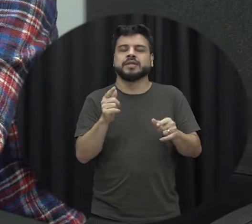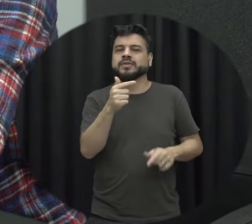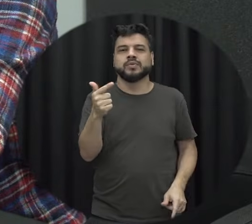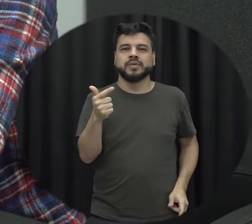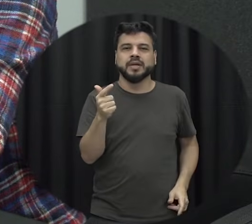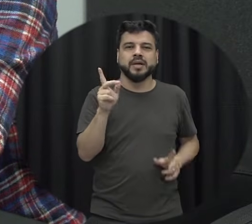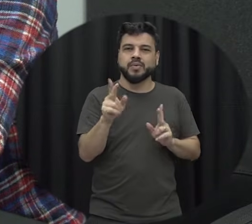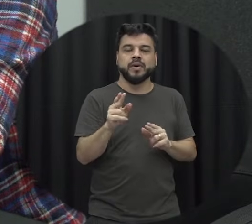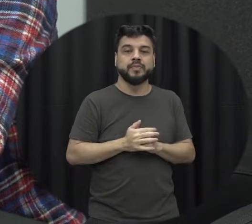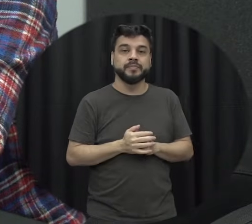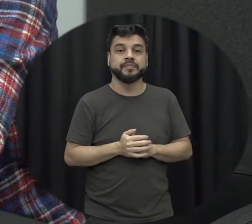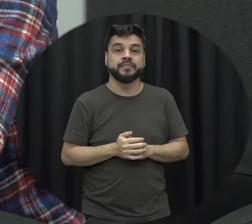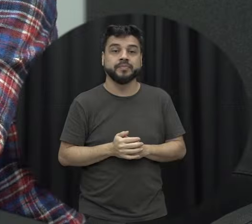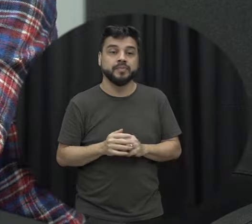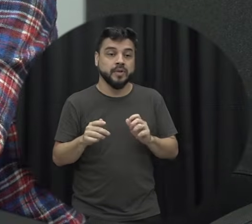necessariamente